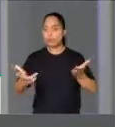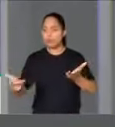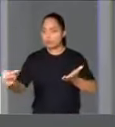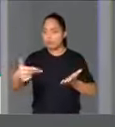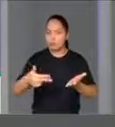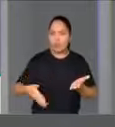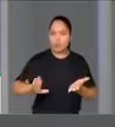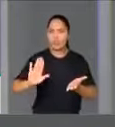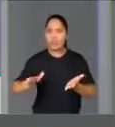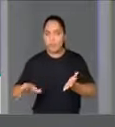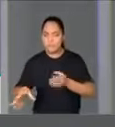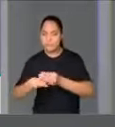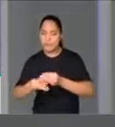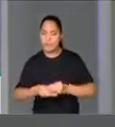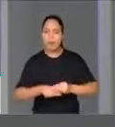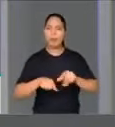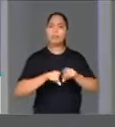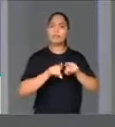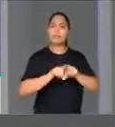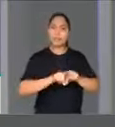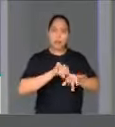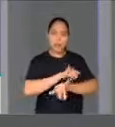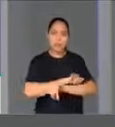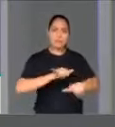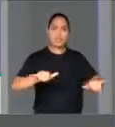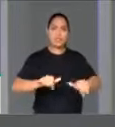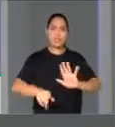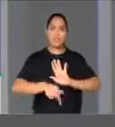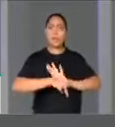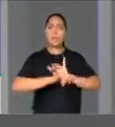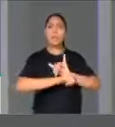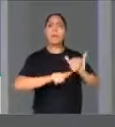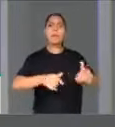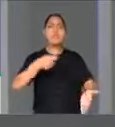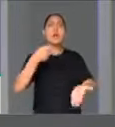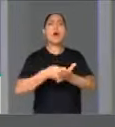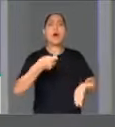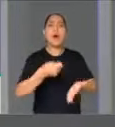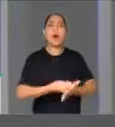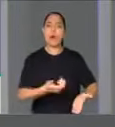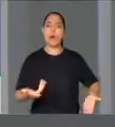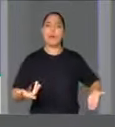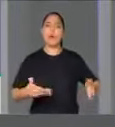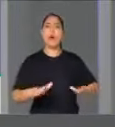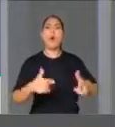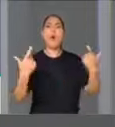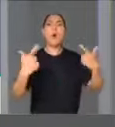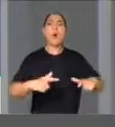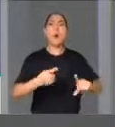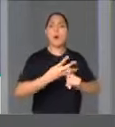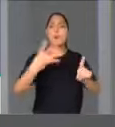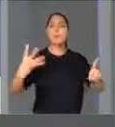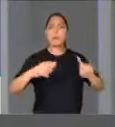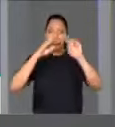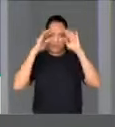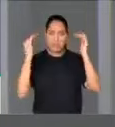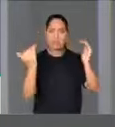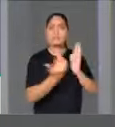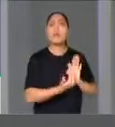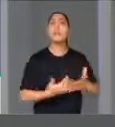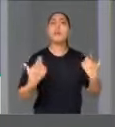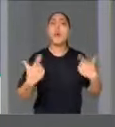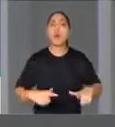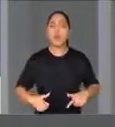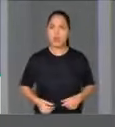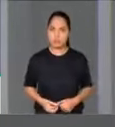fazia ofícios para órgãos públicos, para a imprensa, cobrando uma abordagem respeitosa da comunidade LGBT.